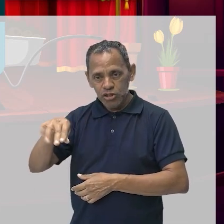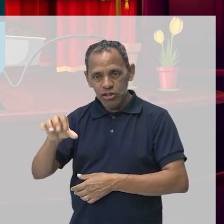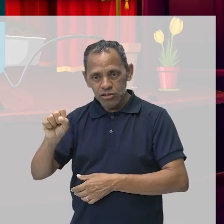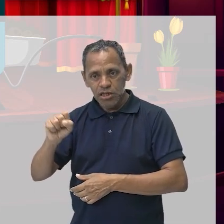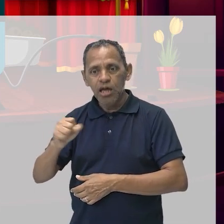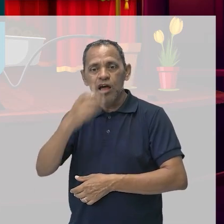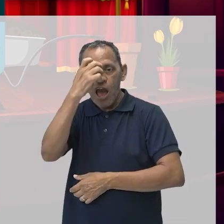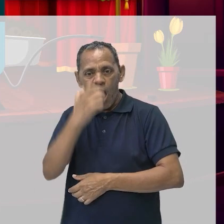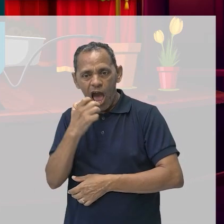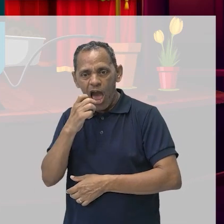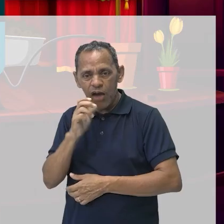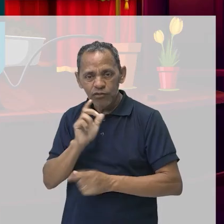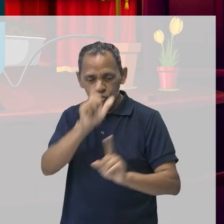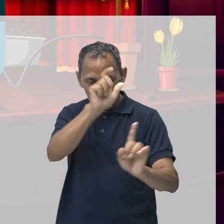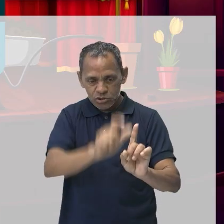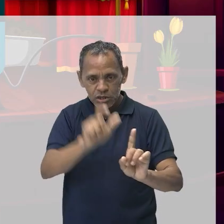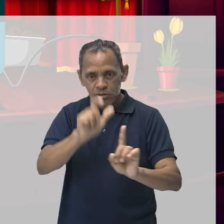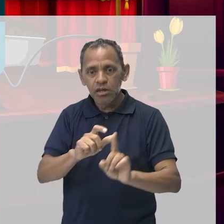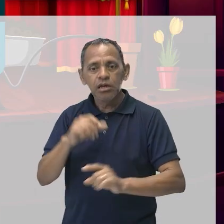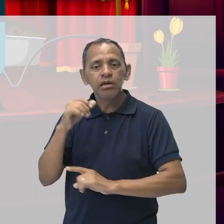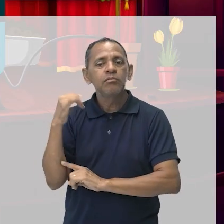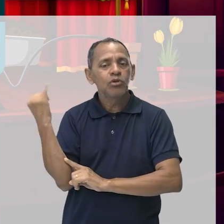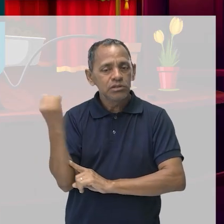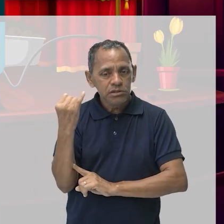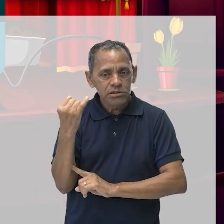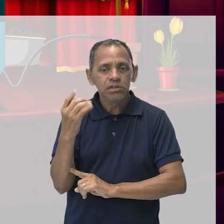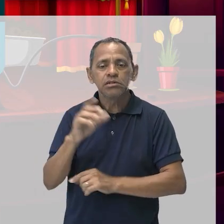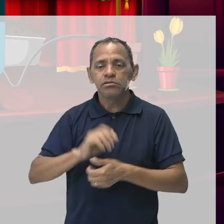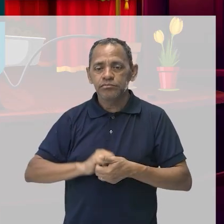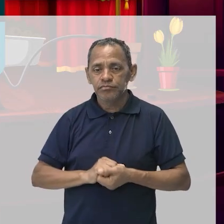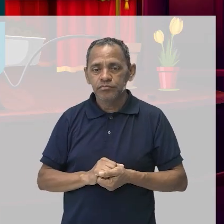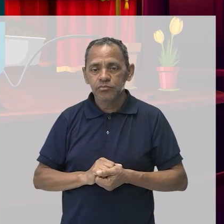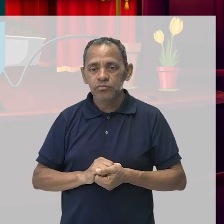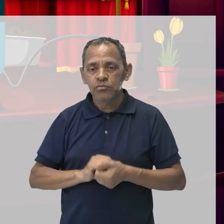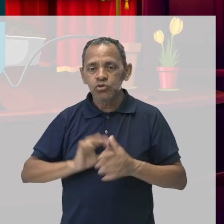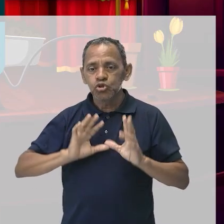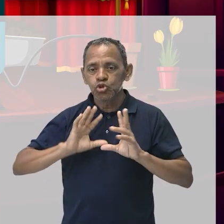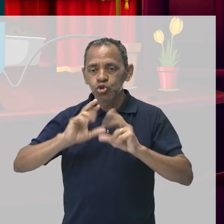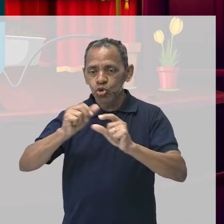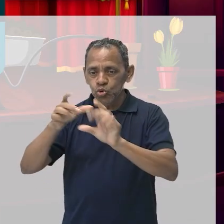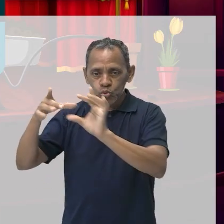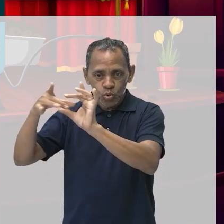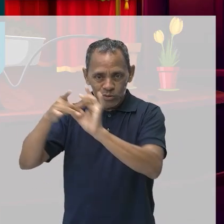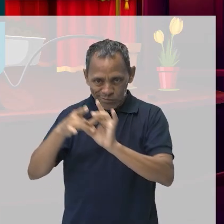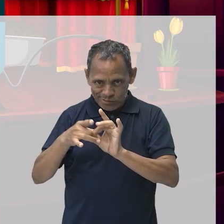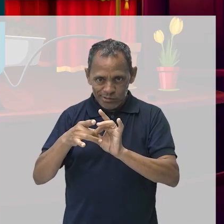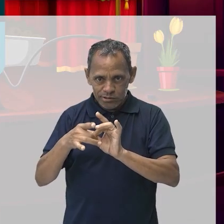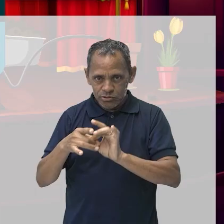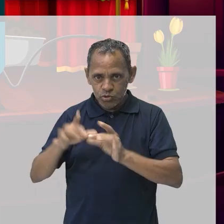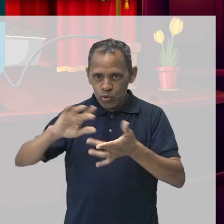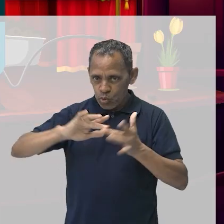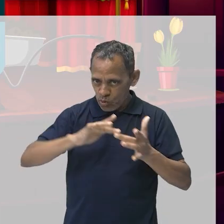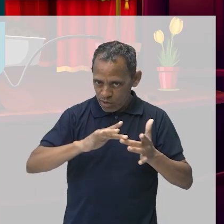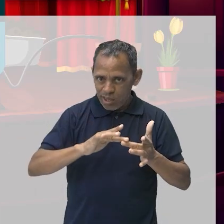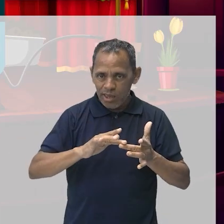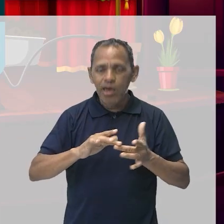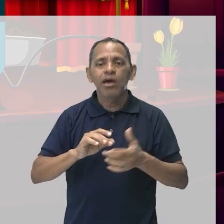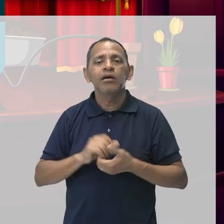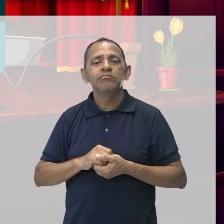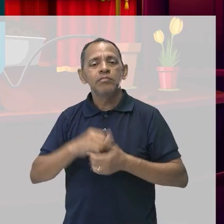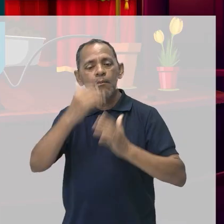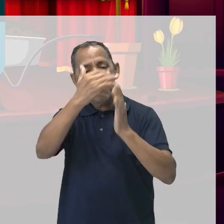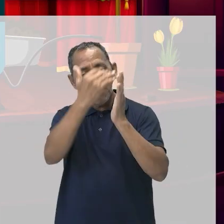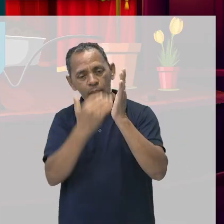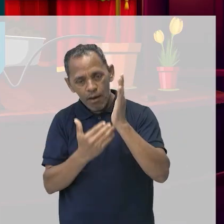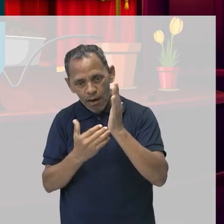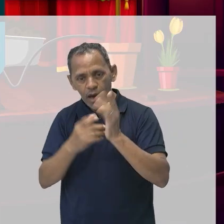personagem. Então, é muito importante. Então, todo esse contexto, toda a questão do enredo, do diretor,